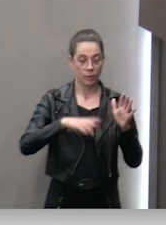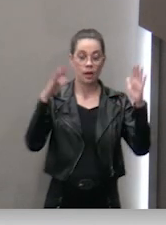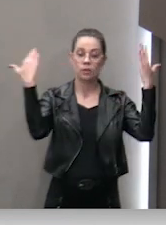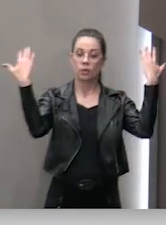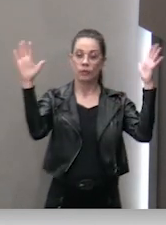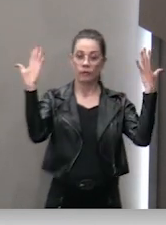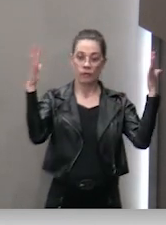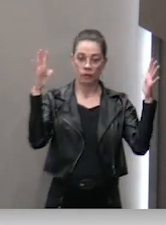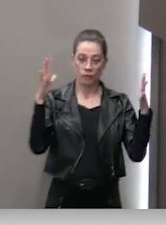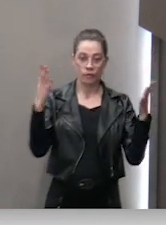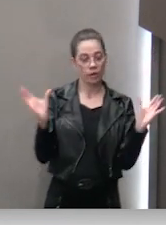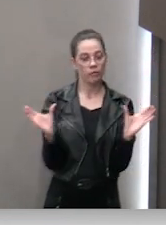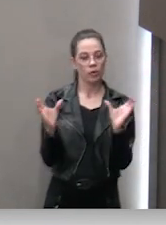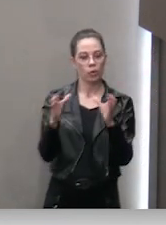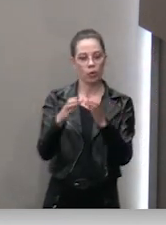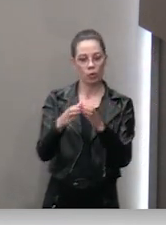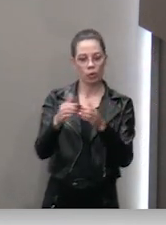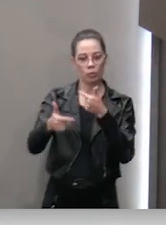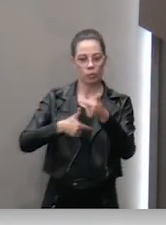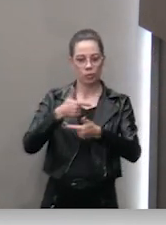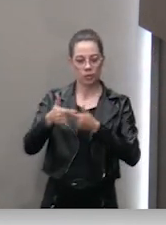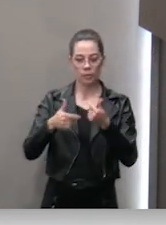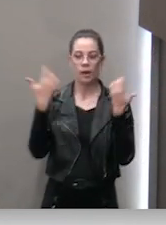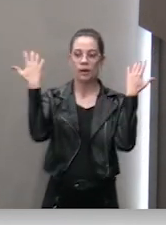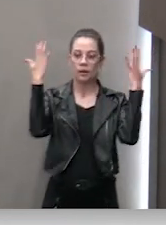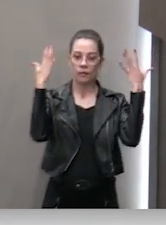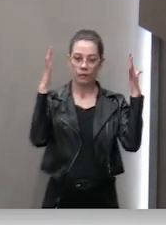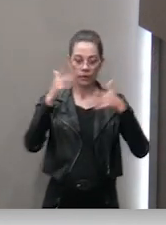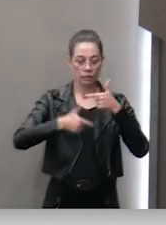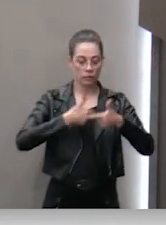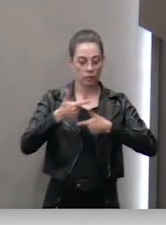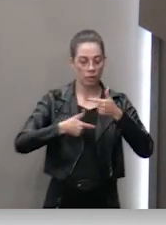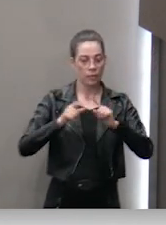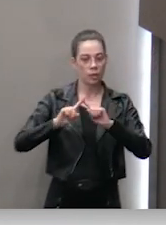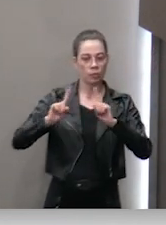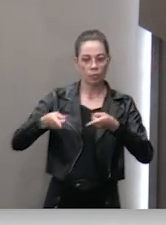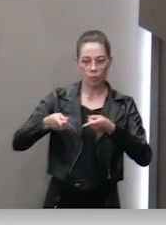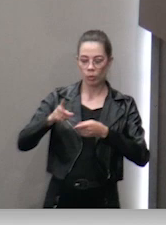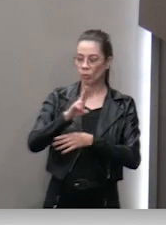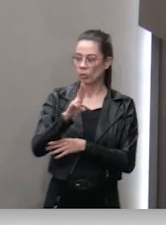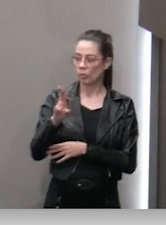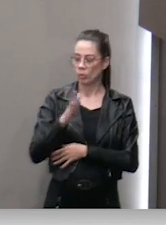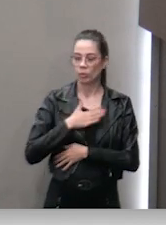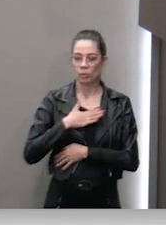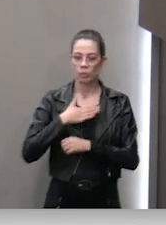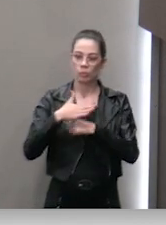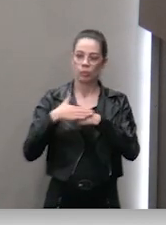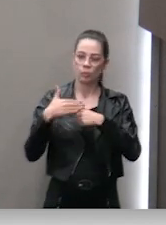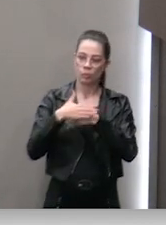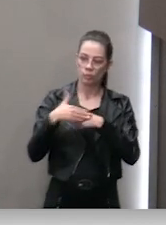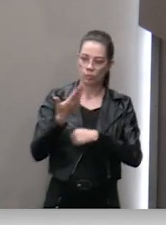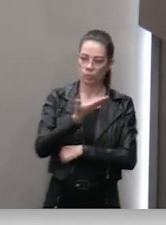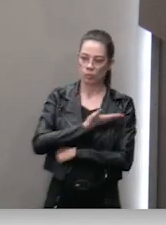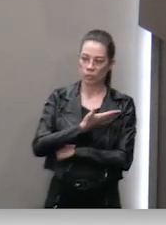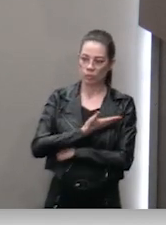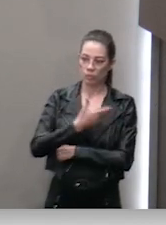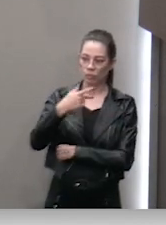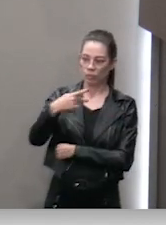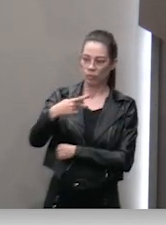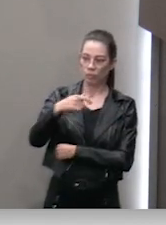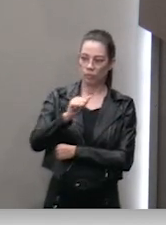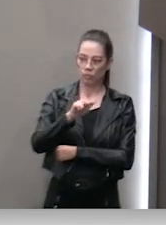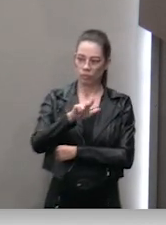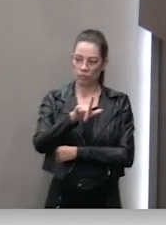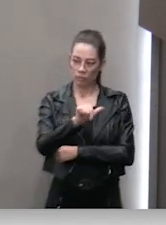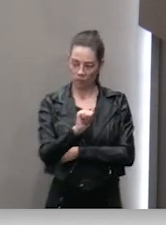Viva os integrantes do Simpasso! Viva os servidores públicos! Em nome do meu querido amigo Paulo Dutra,